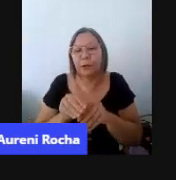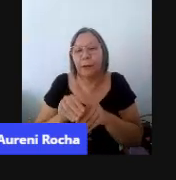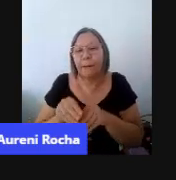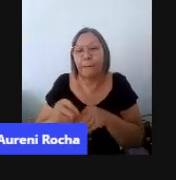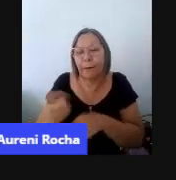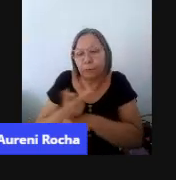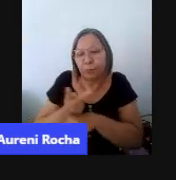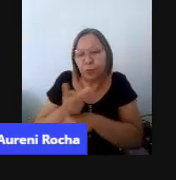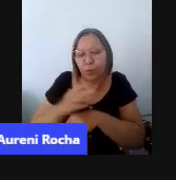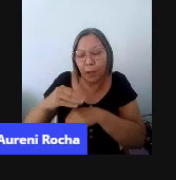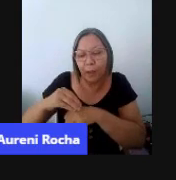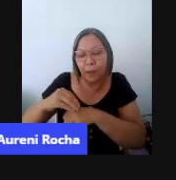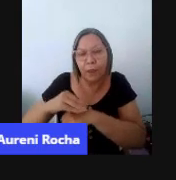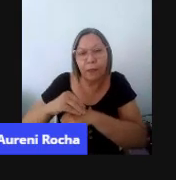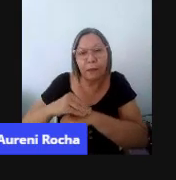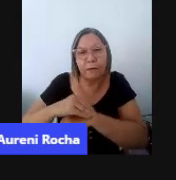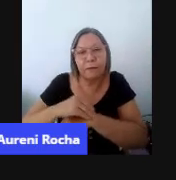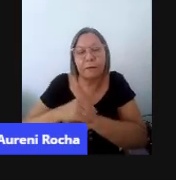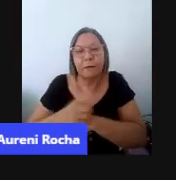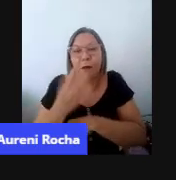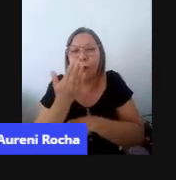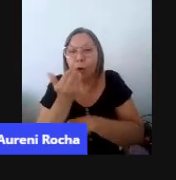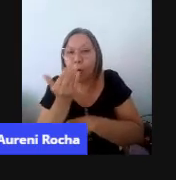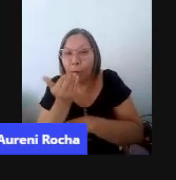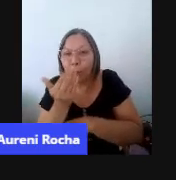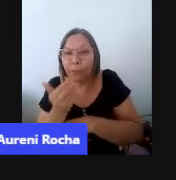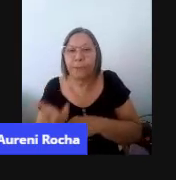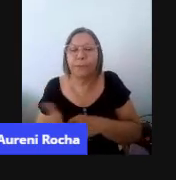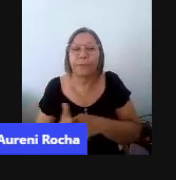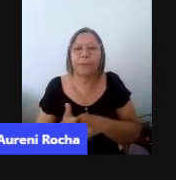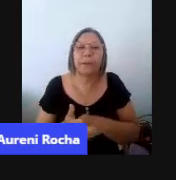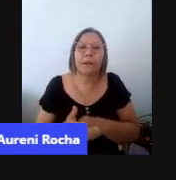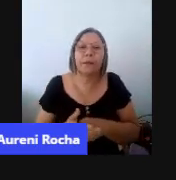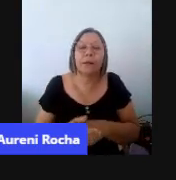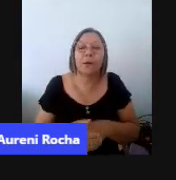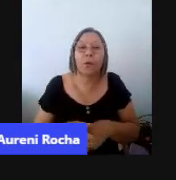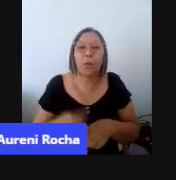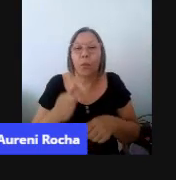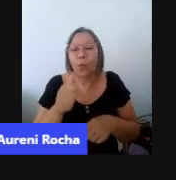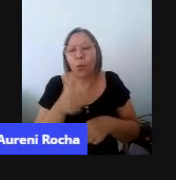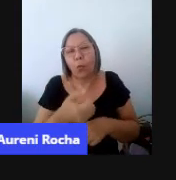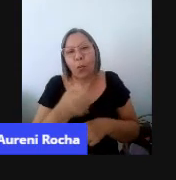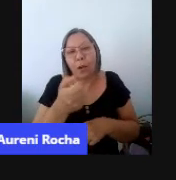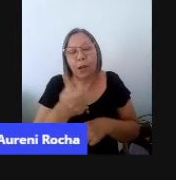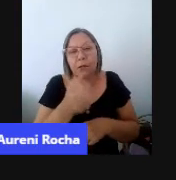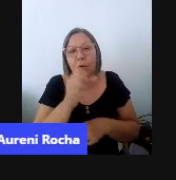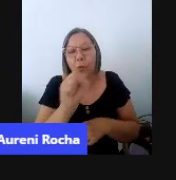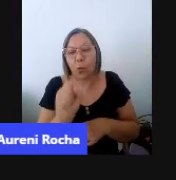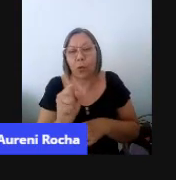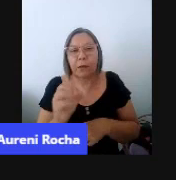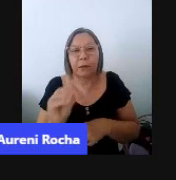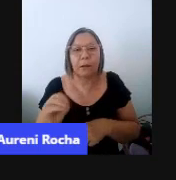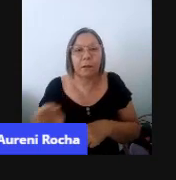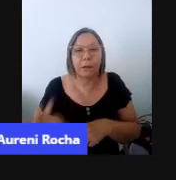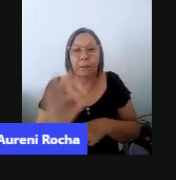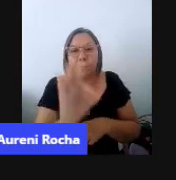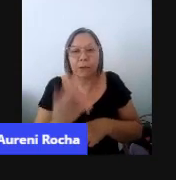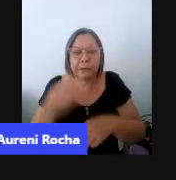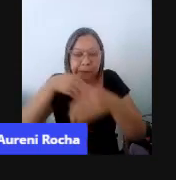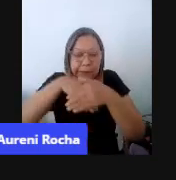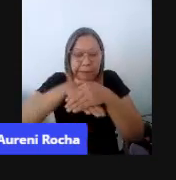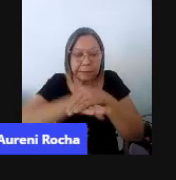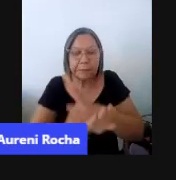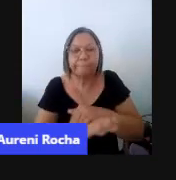passa 80% do tempo dele embaixo da terra, no buraco dele. A